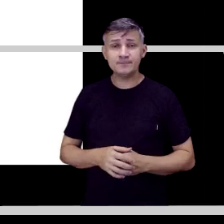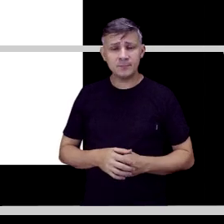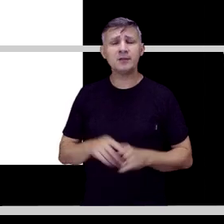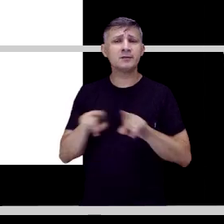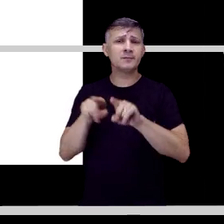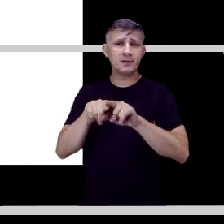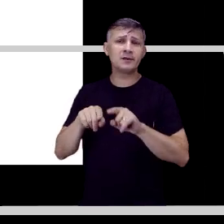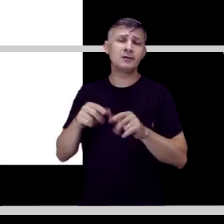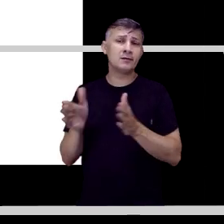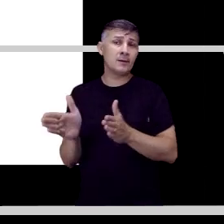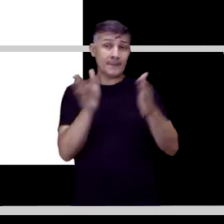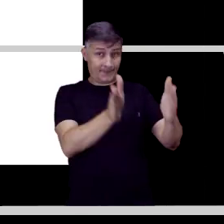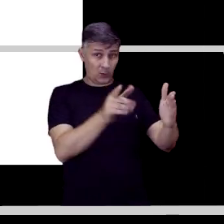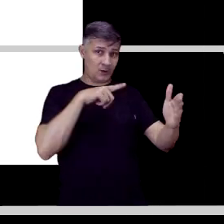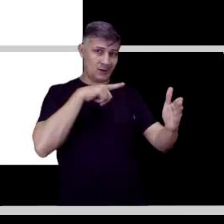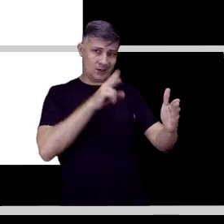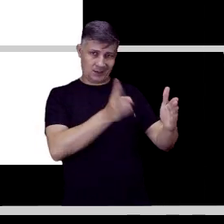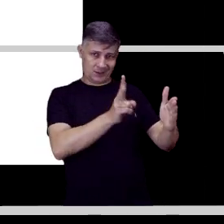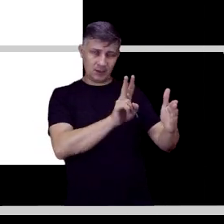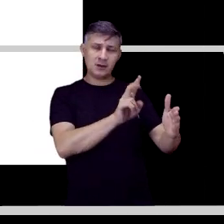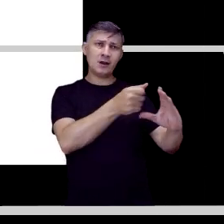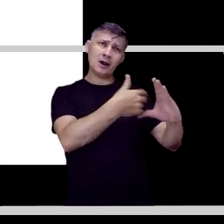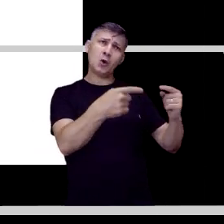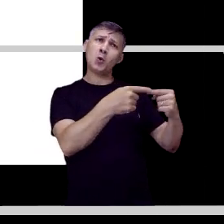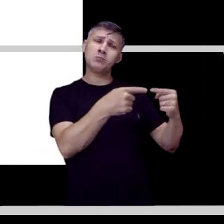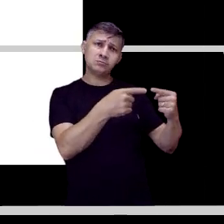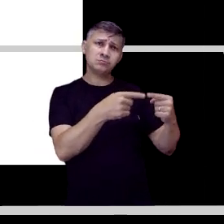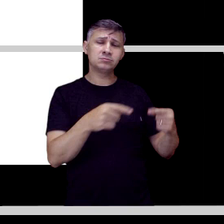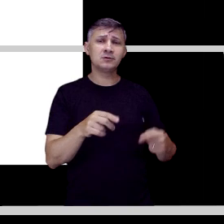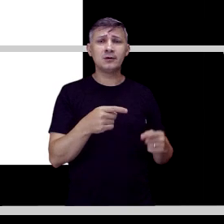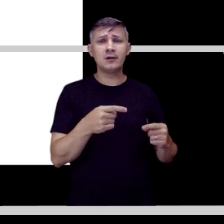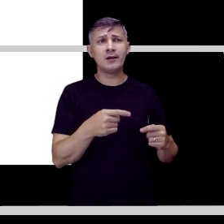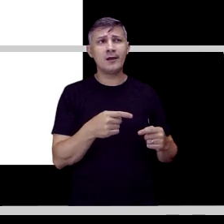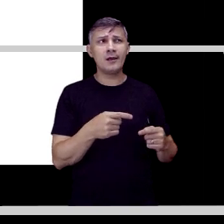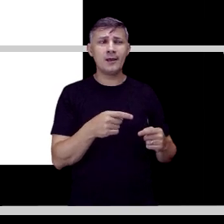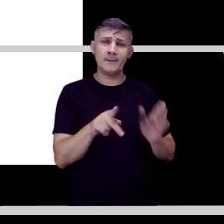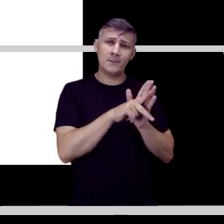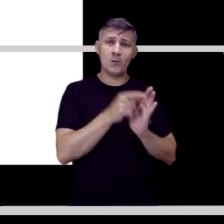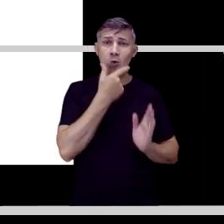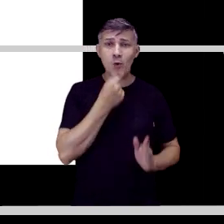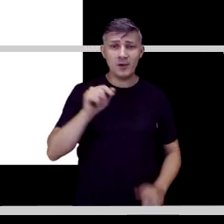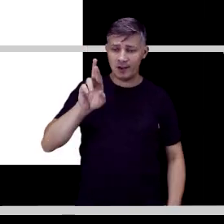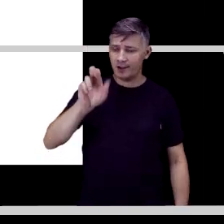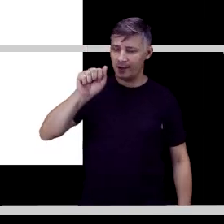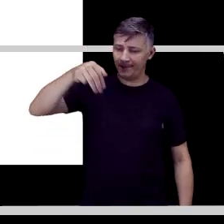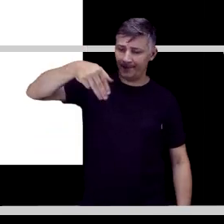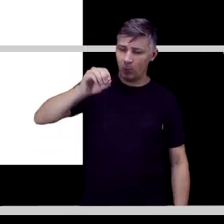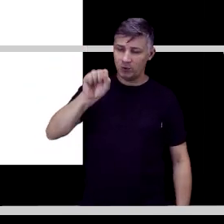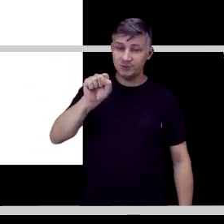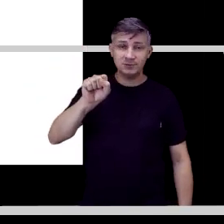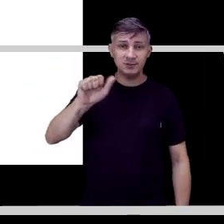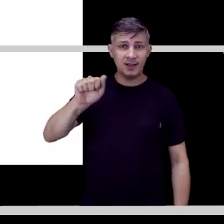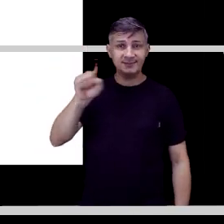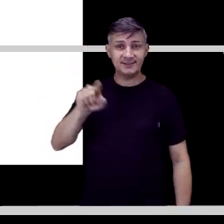o remanescente mais característico do Ramos de Azevedo, com o